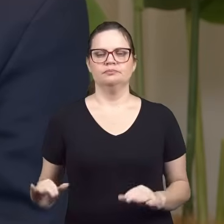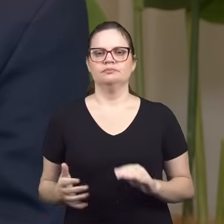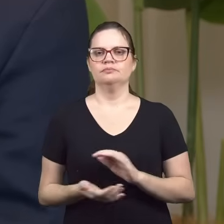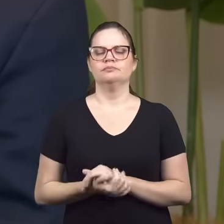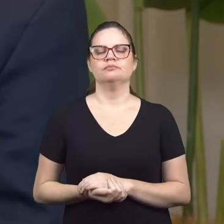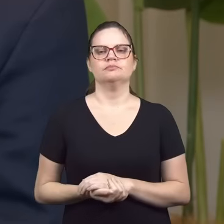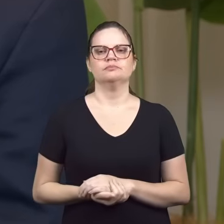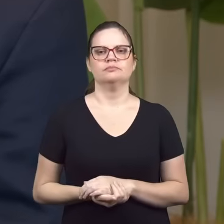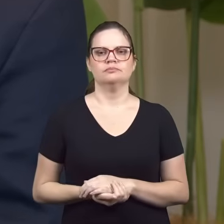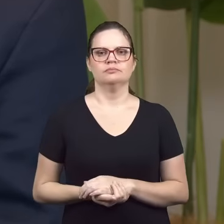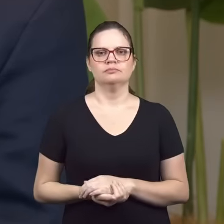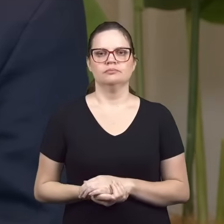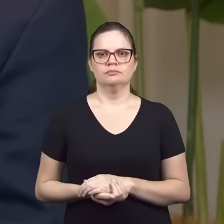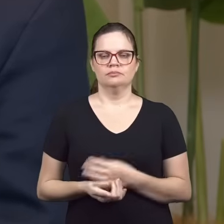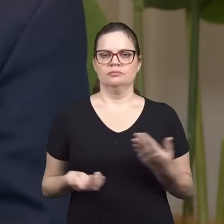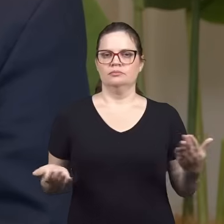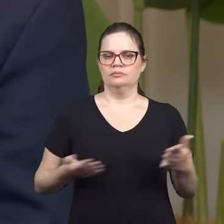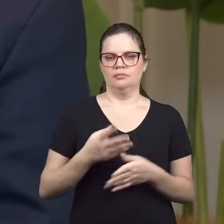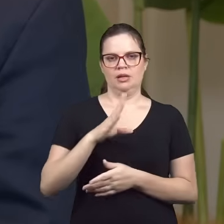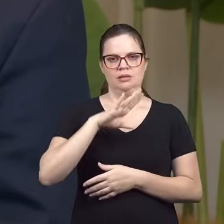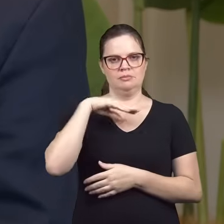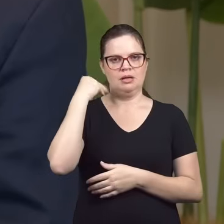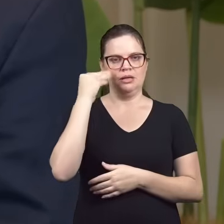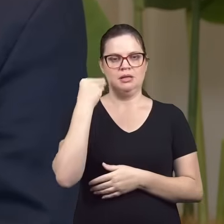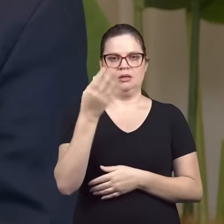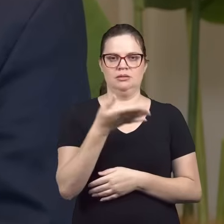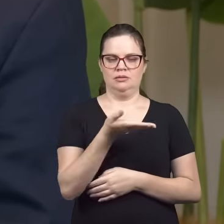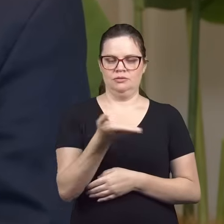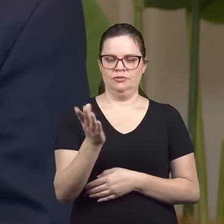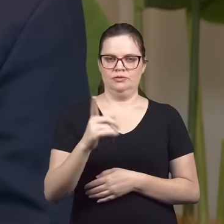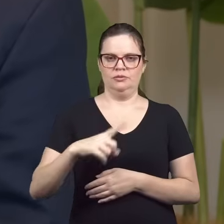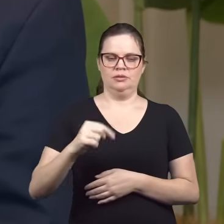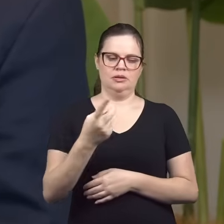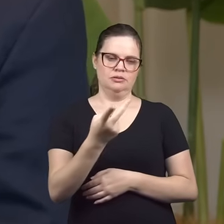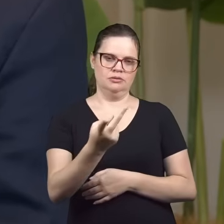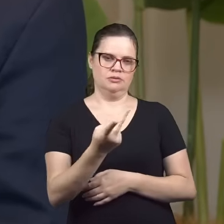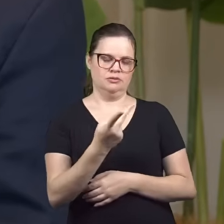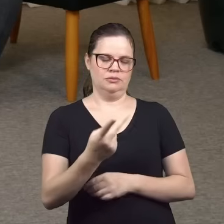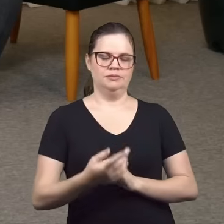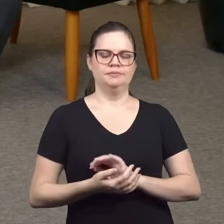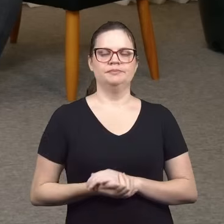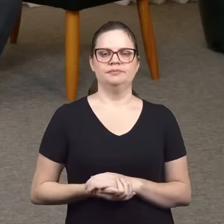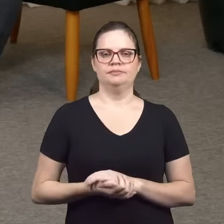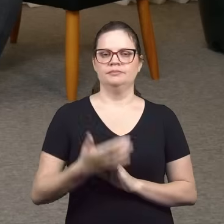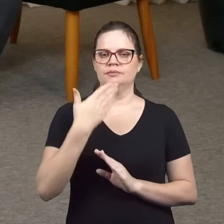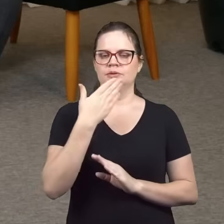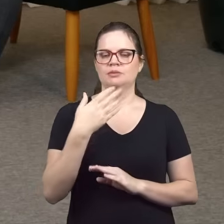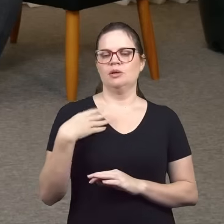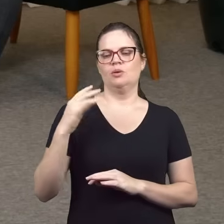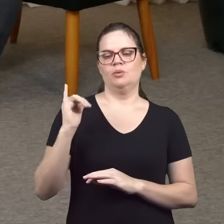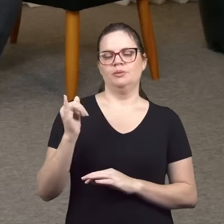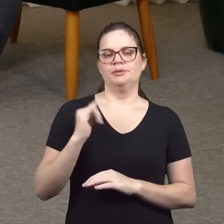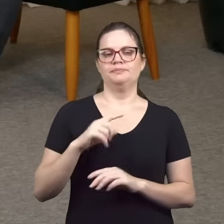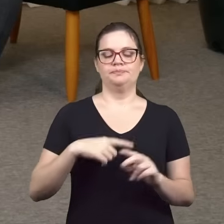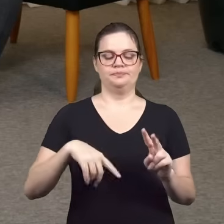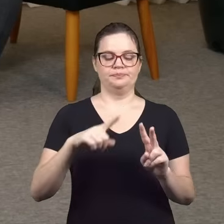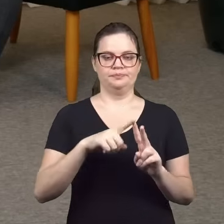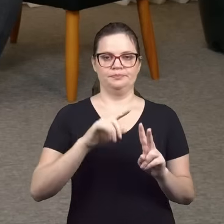Vamos aqui entrar um pouquinho nas experiências pessoais, Wesley e Jean. Vamos começar com Jean.